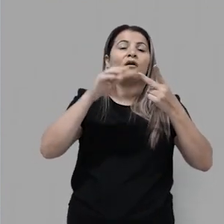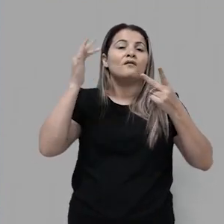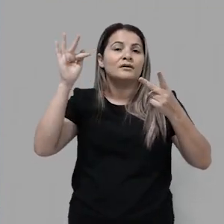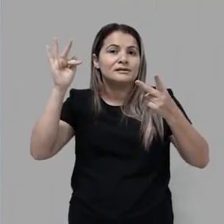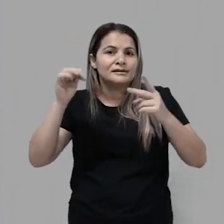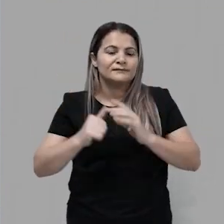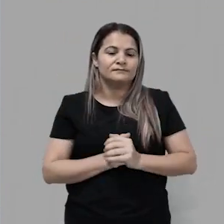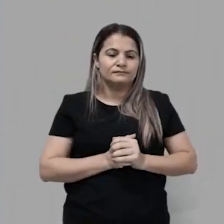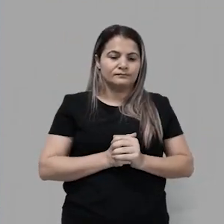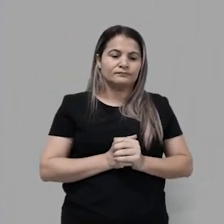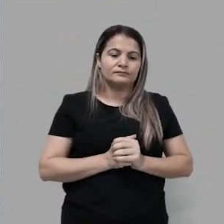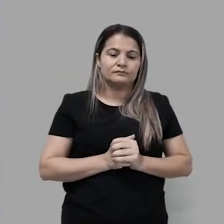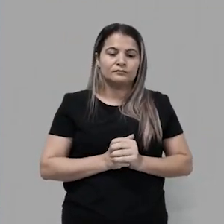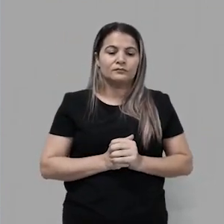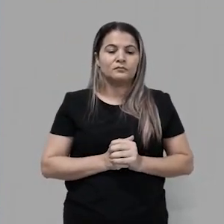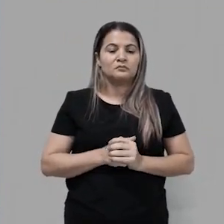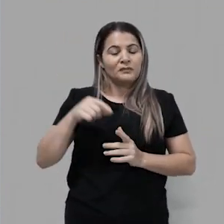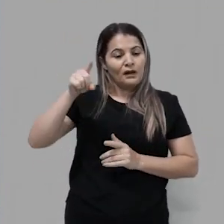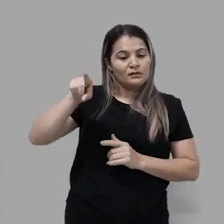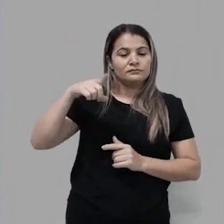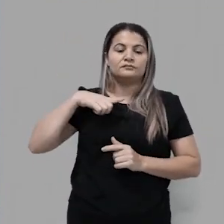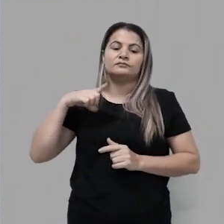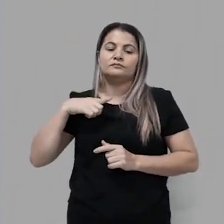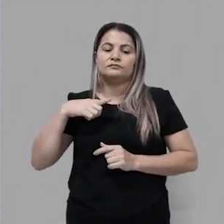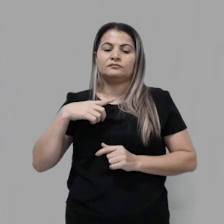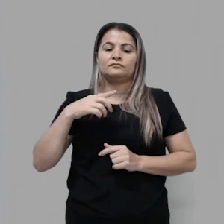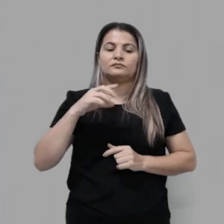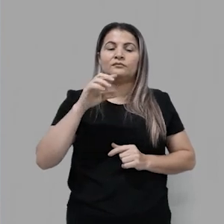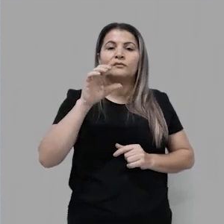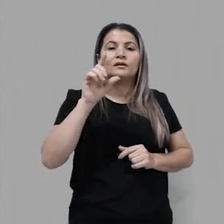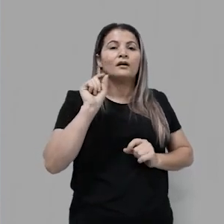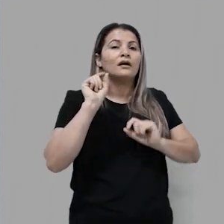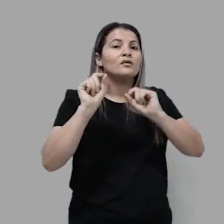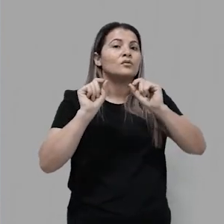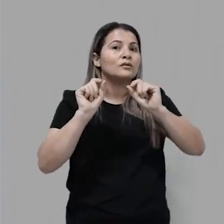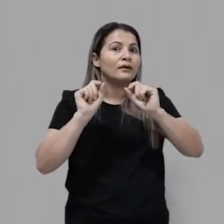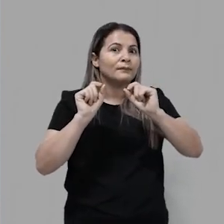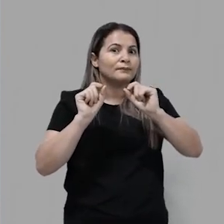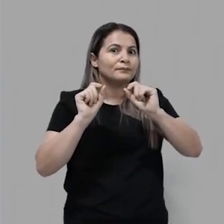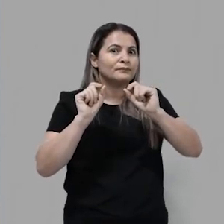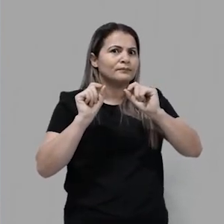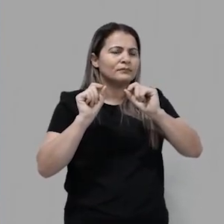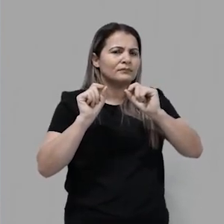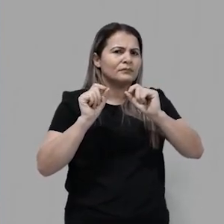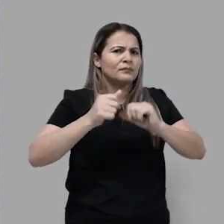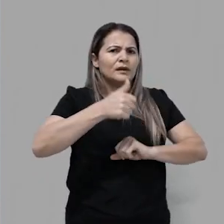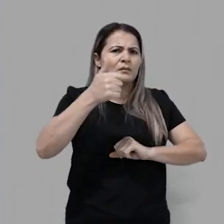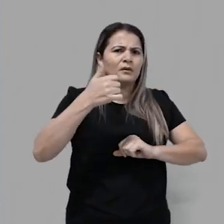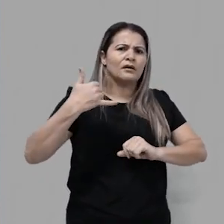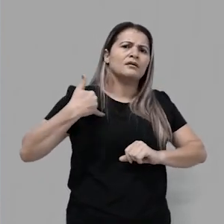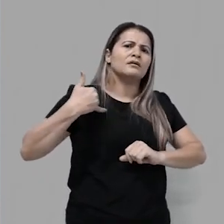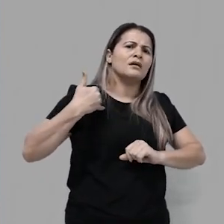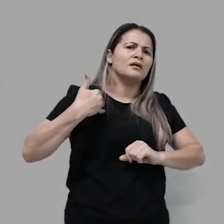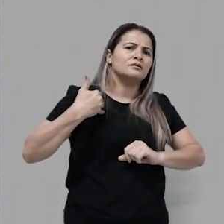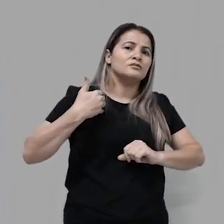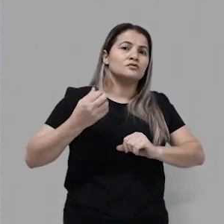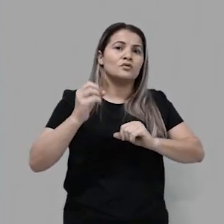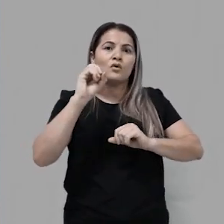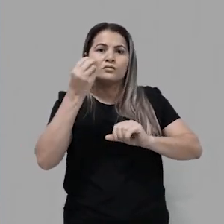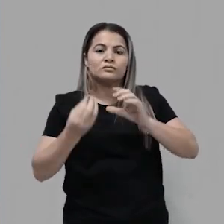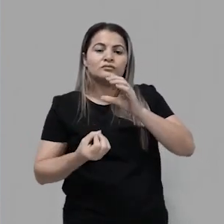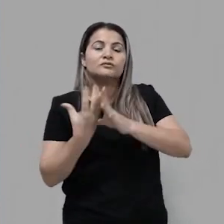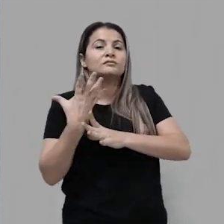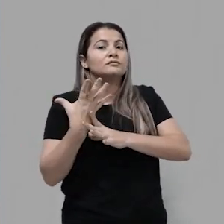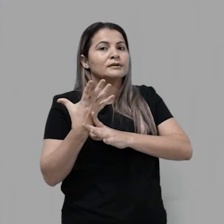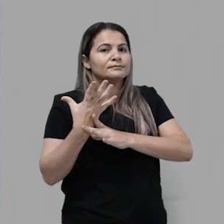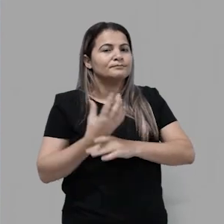They have, eles têm, algumas. O que vem primeiro? É idade ou é origem? Idade vem